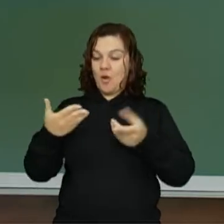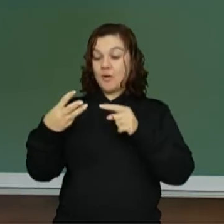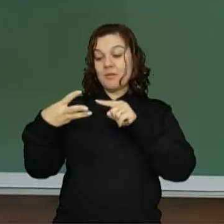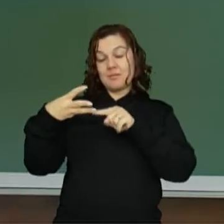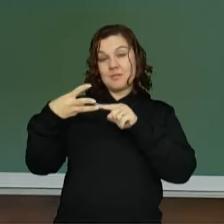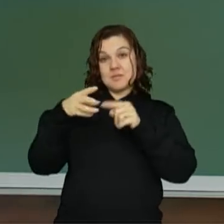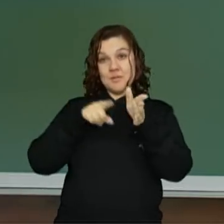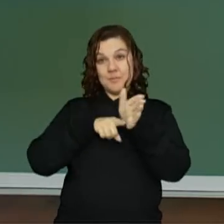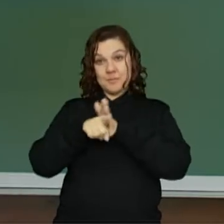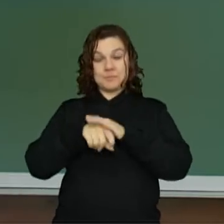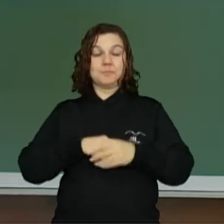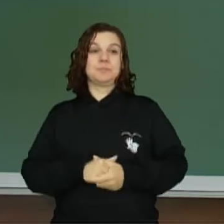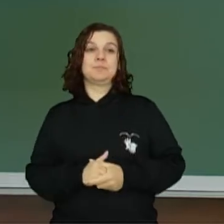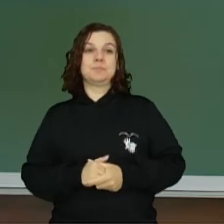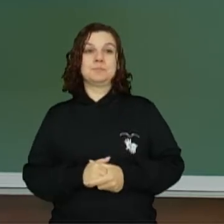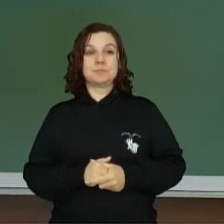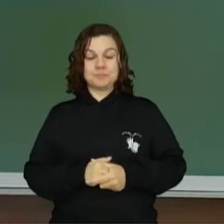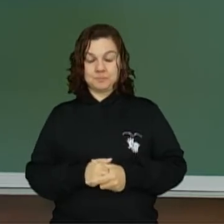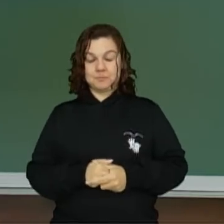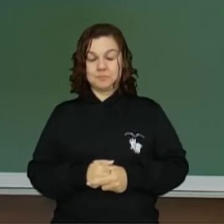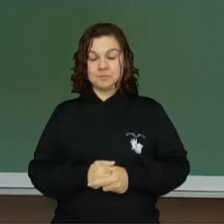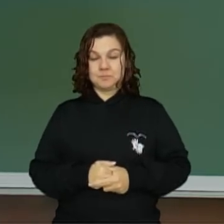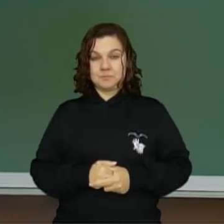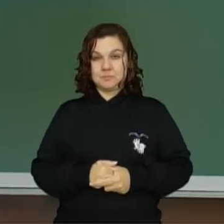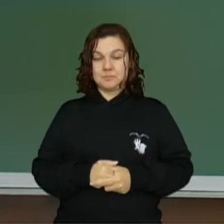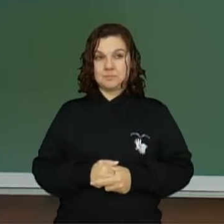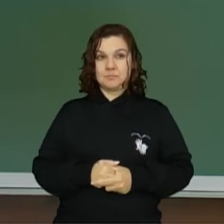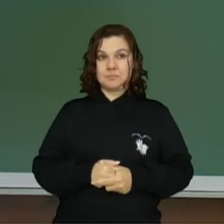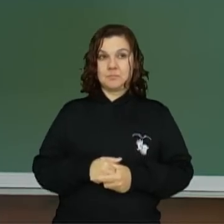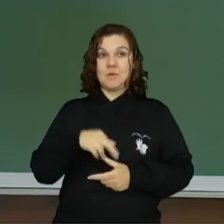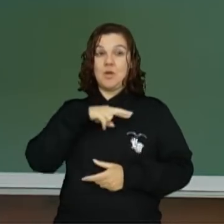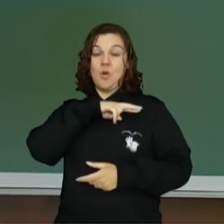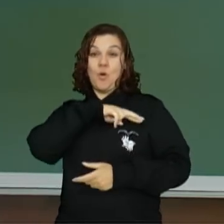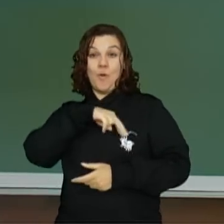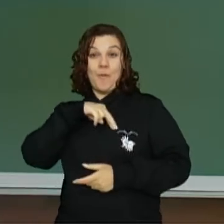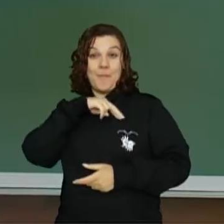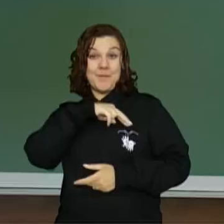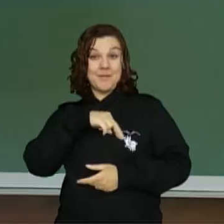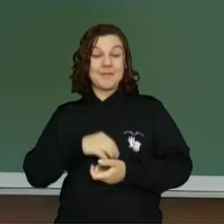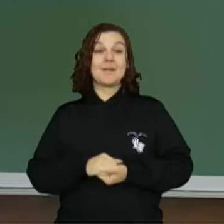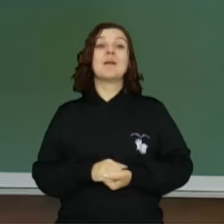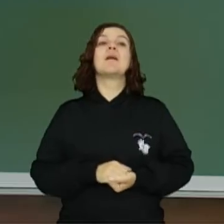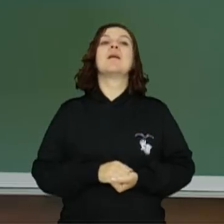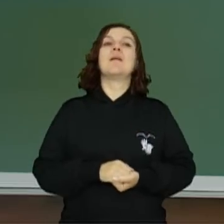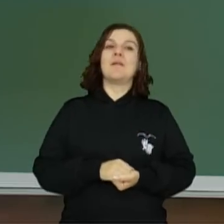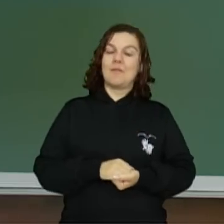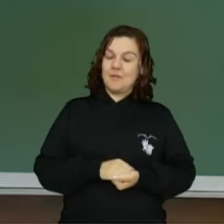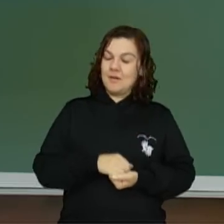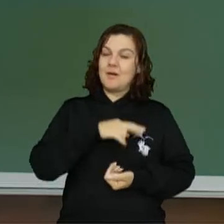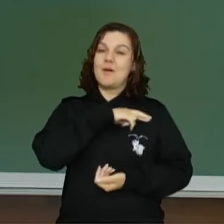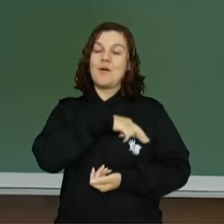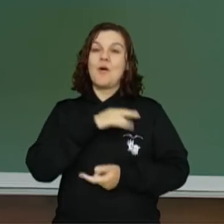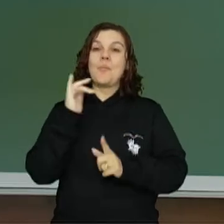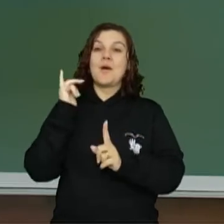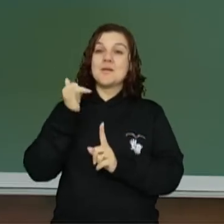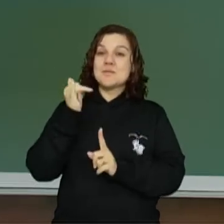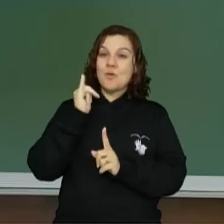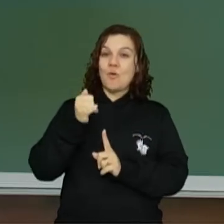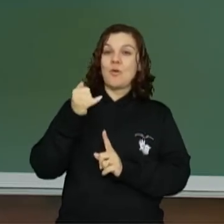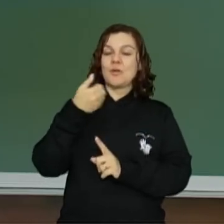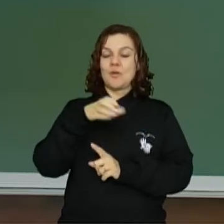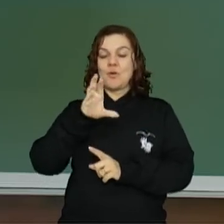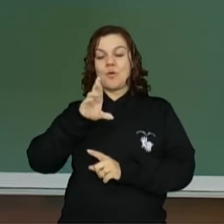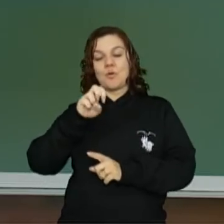questão. Questão de número 3. Romances, olha lá, gente. Romances,